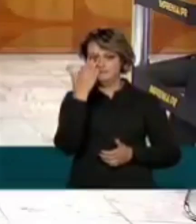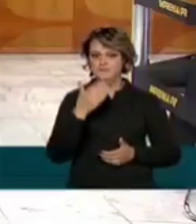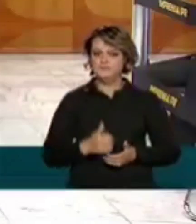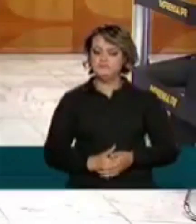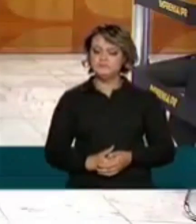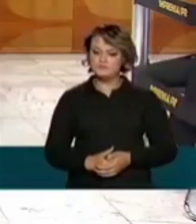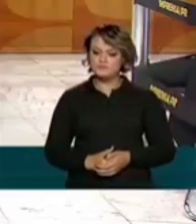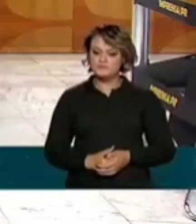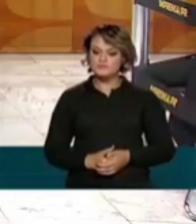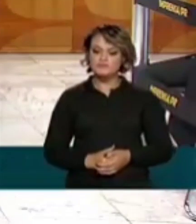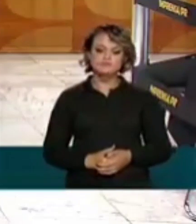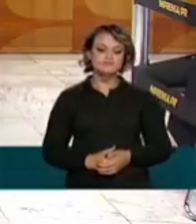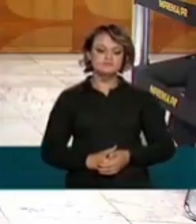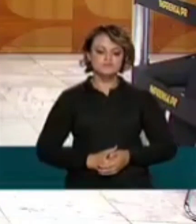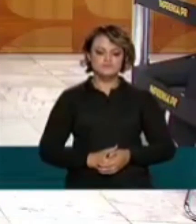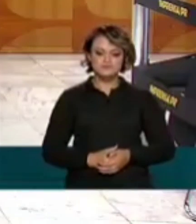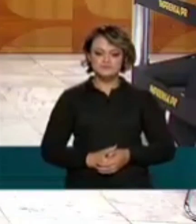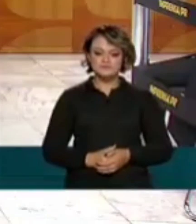obrigado.